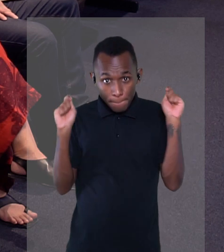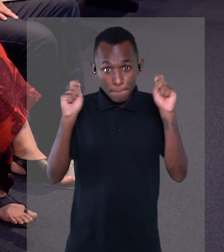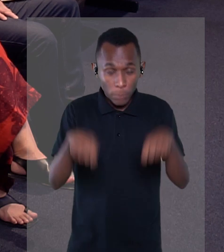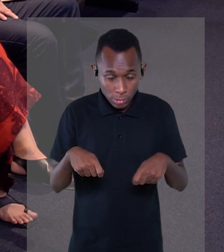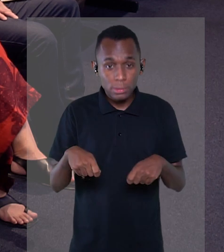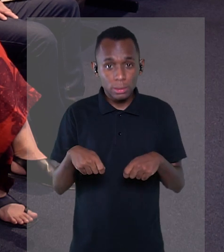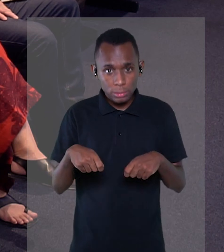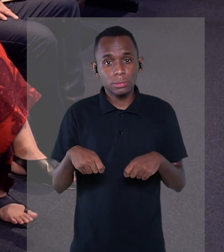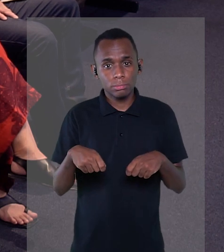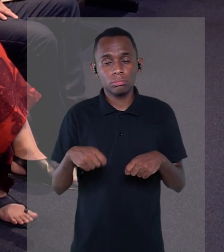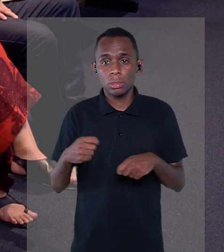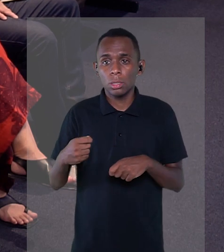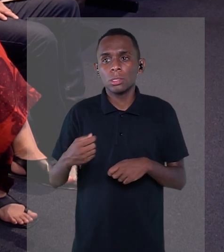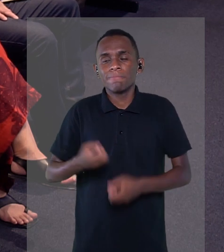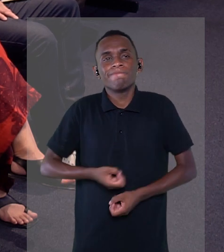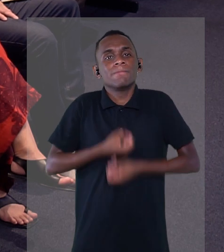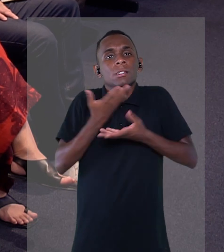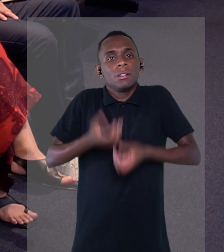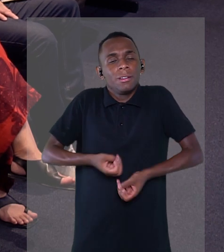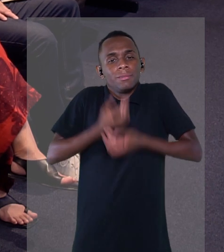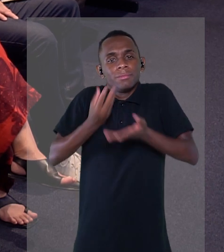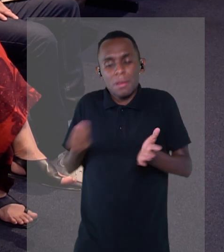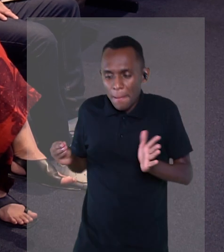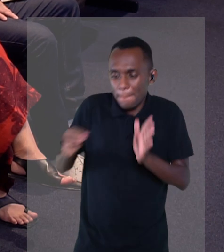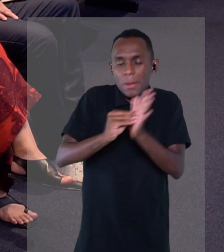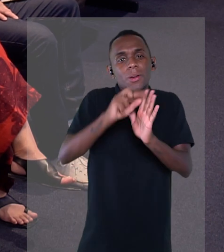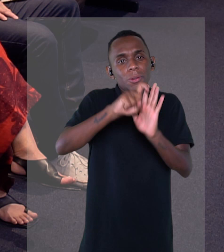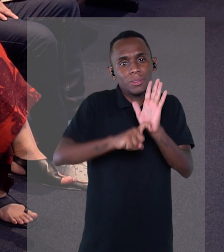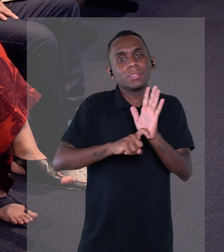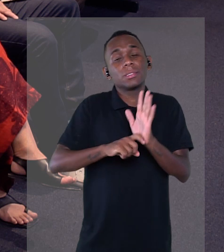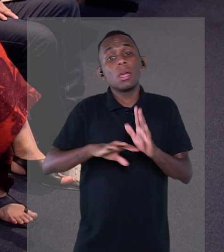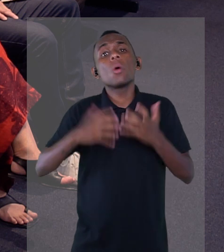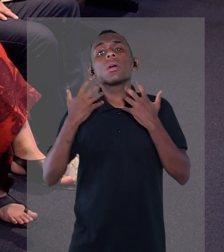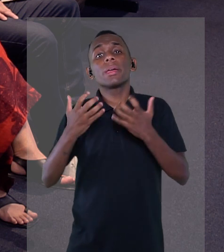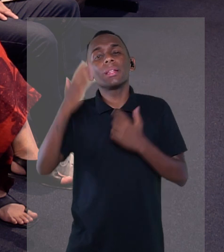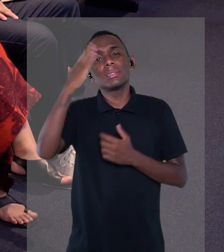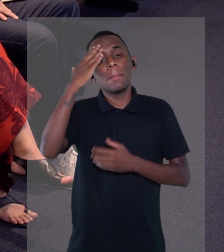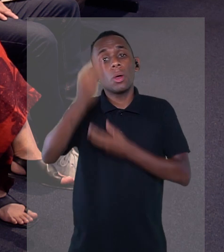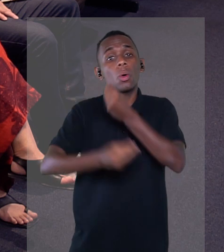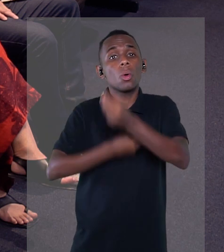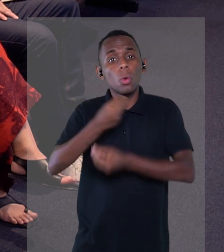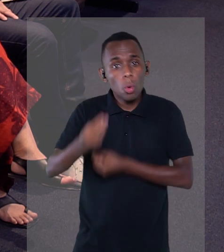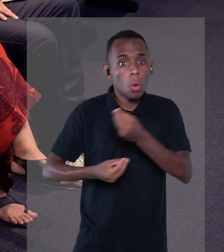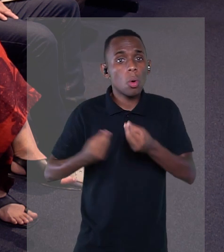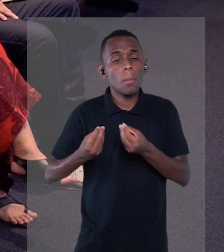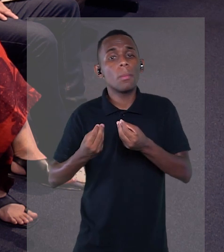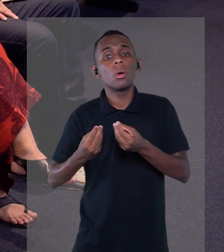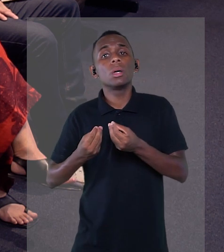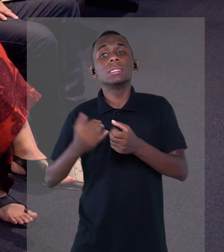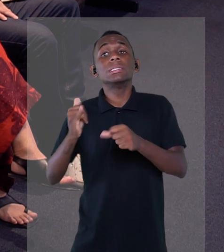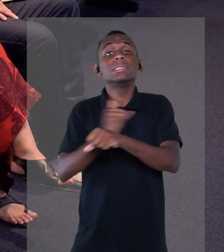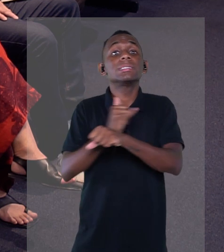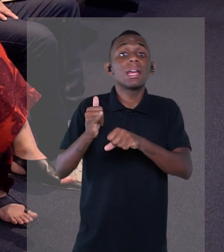de botar ali os sentimentos, a mensagem, né? Mas eu queria saber como é que o artesão trabalha uma e outra. Quais